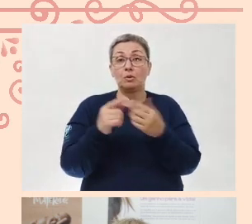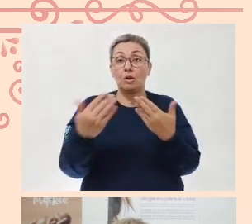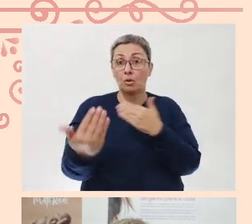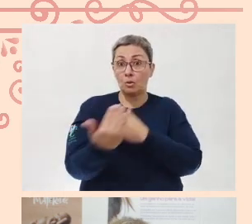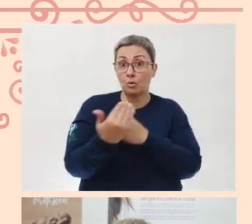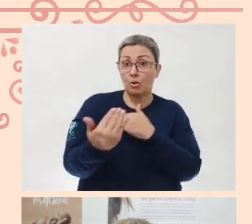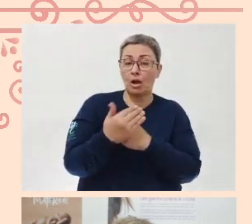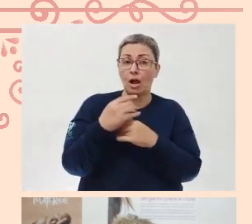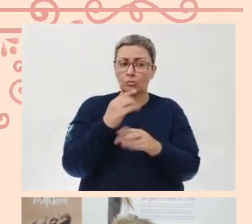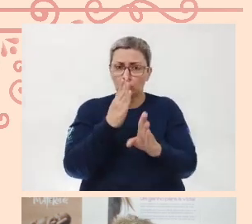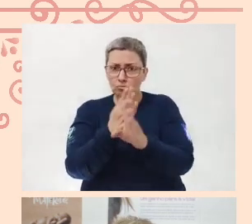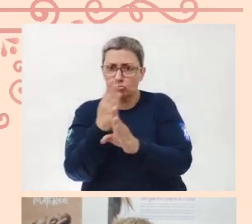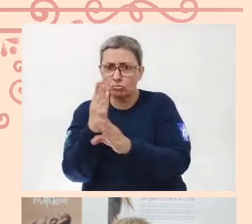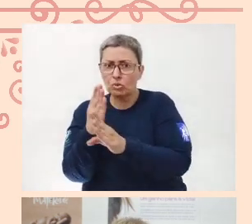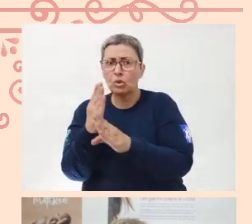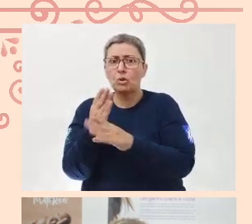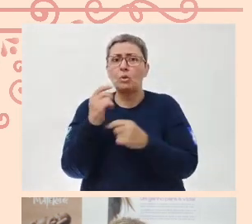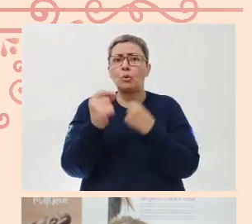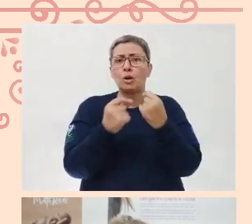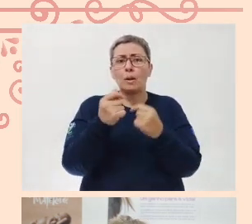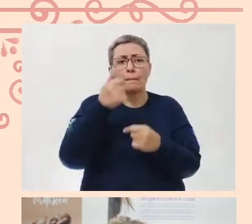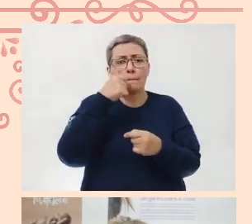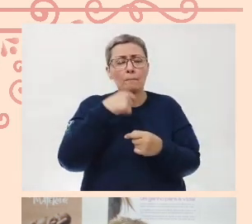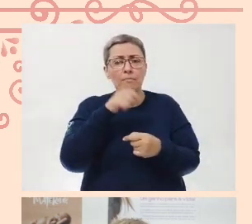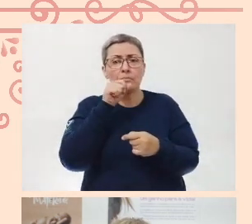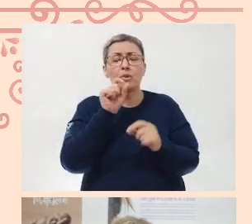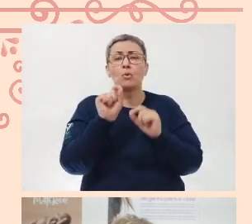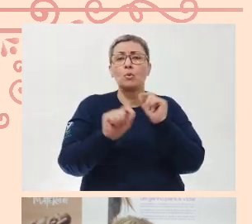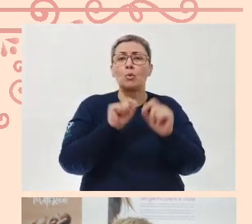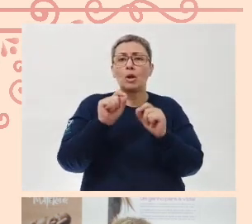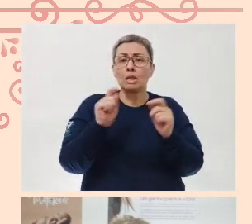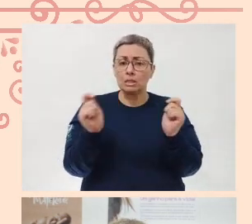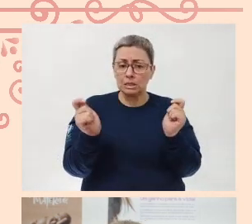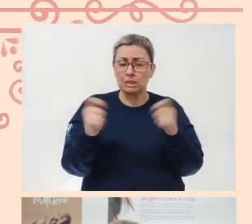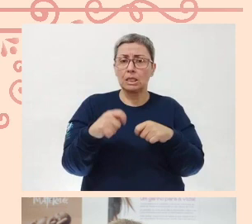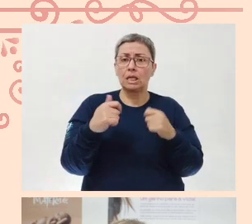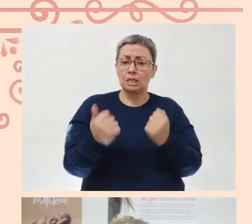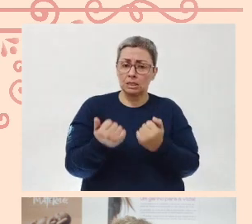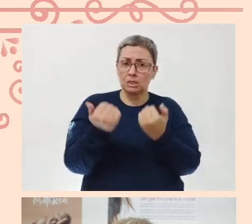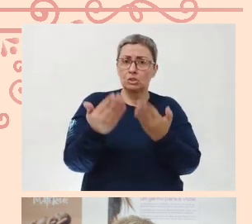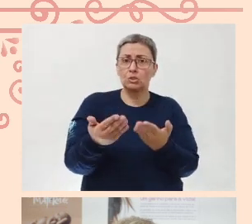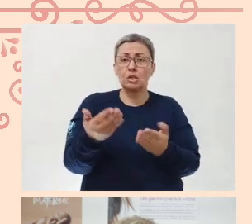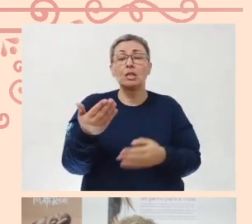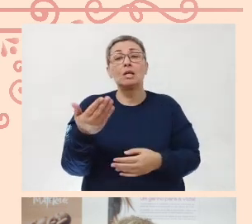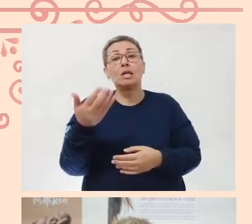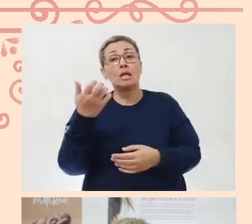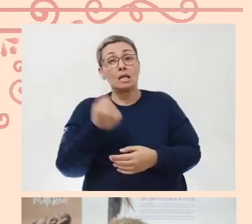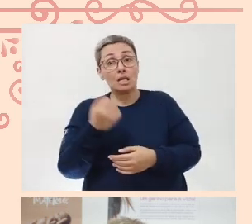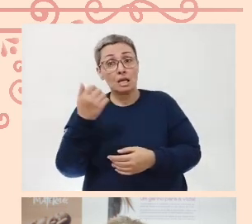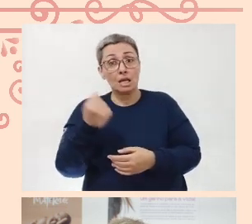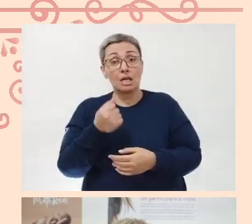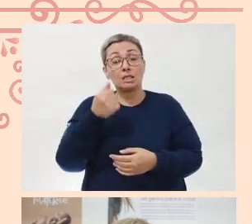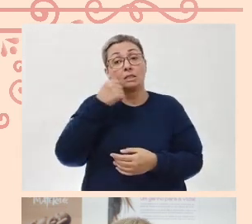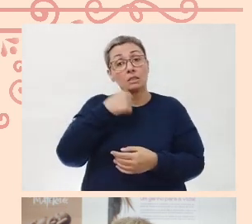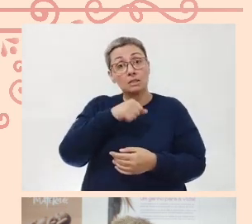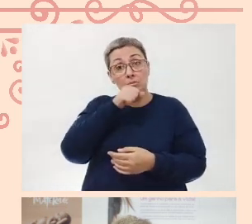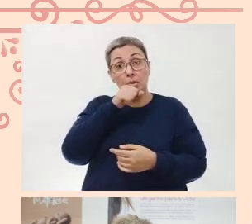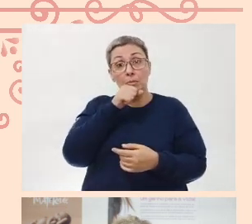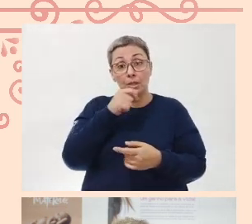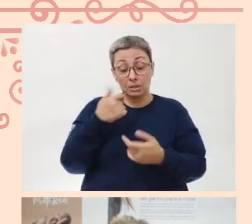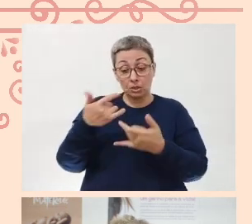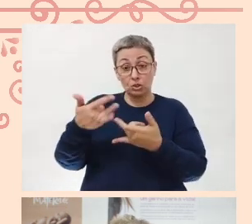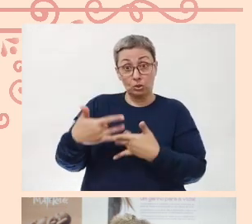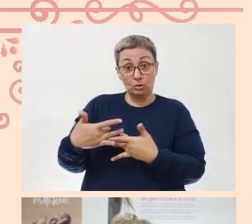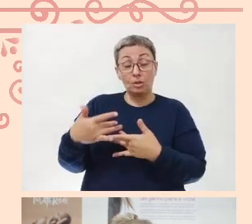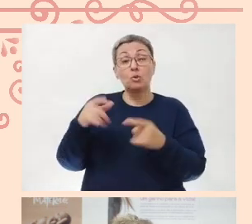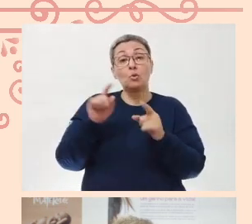que nos ajudam a identificarmos, as mamães com potencial de doação de leite materno, com